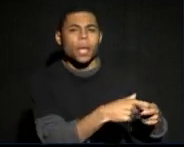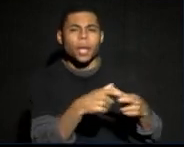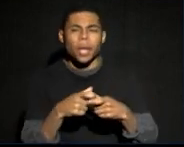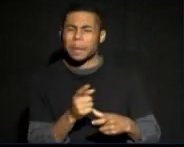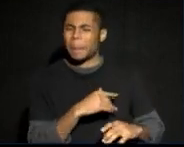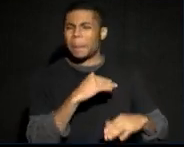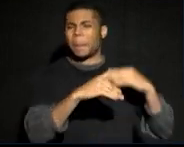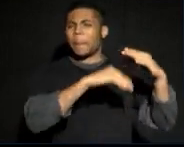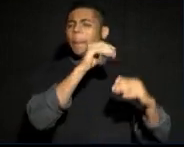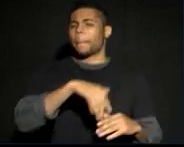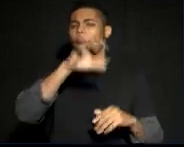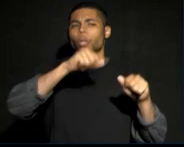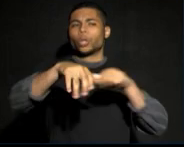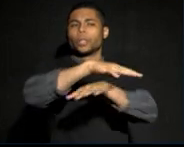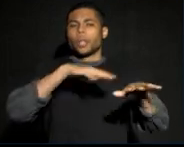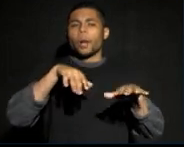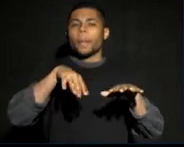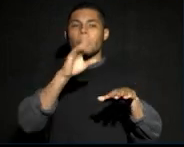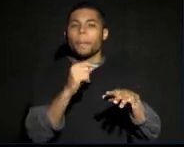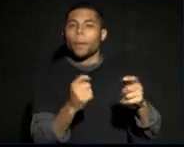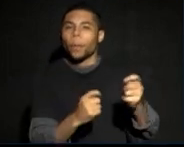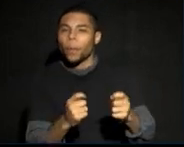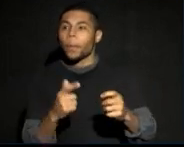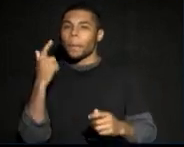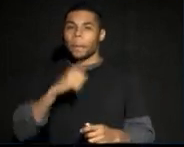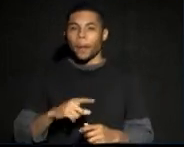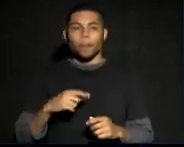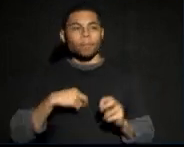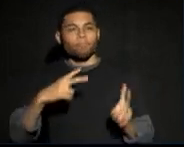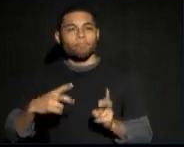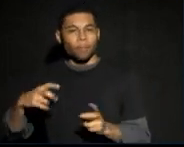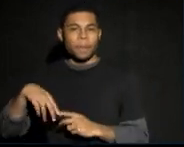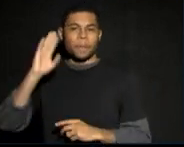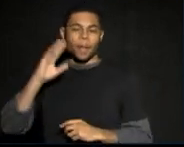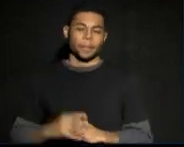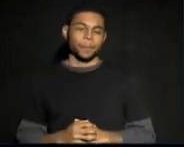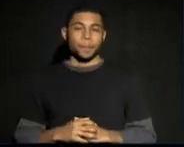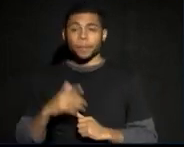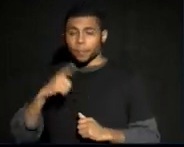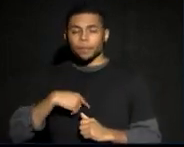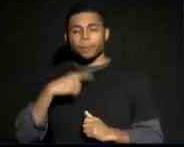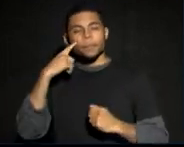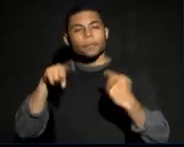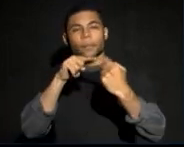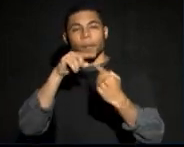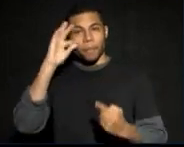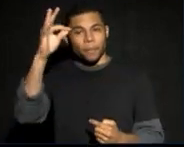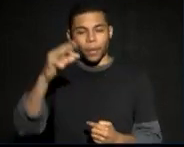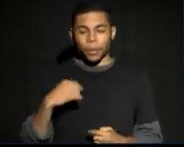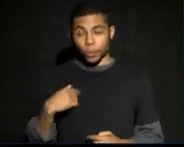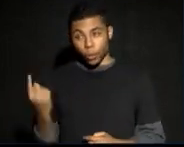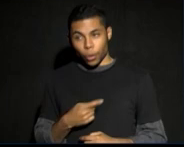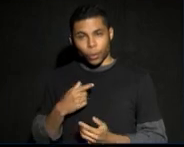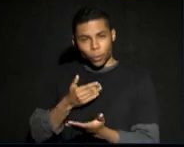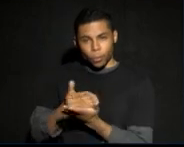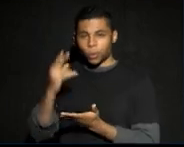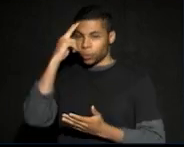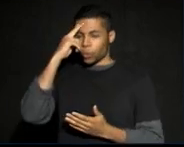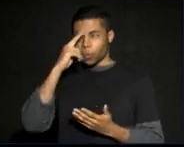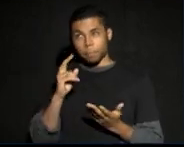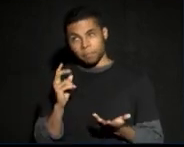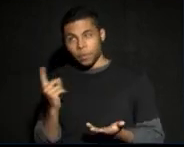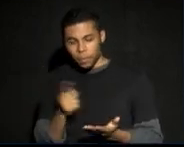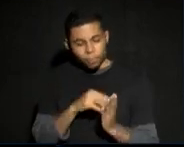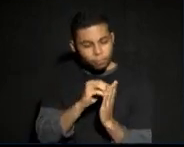Social mais desenvolvimento econômico e mais Voto no final do dia e a olhando para frente e o rosa eu tenho um sonho que a gente tá como e no